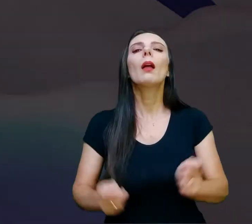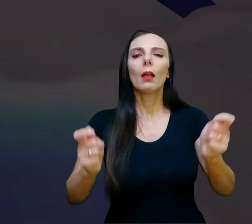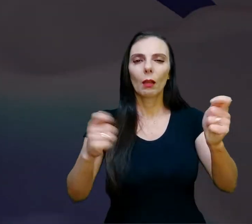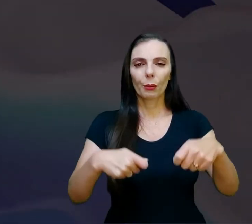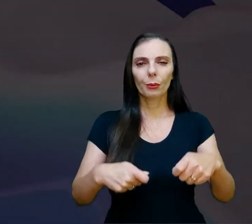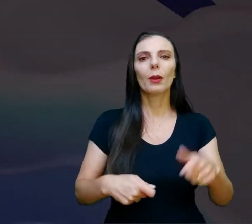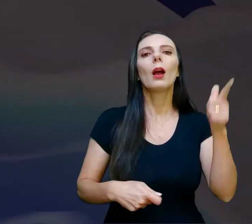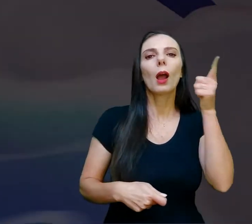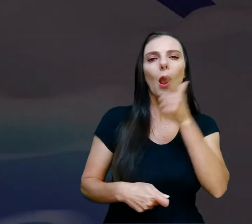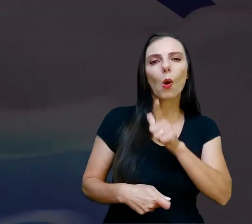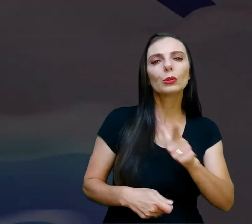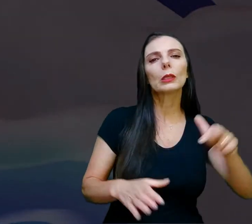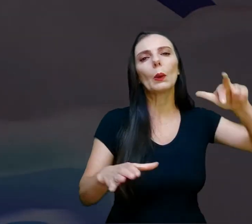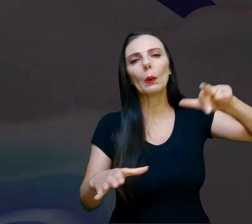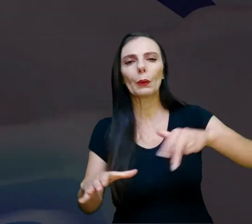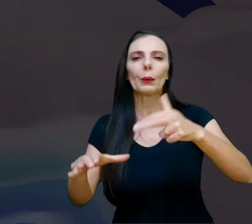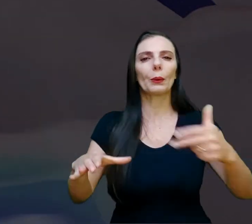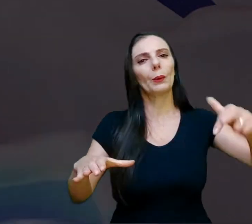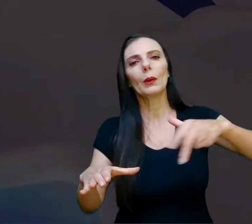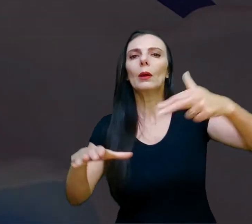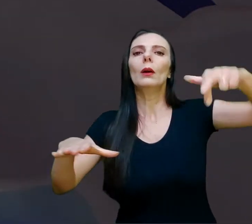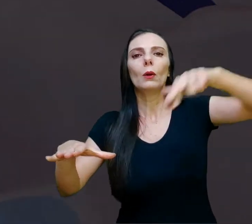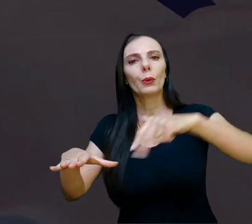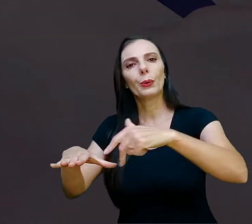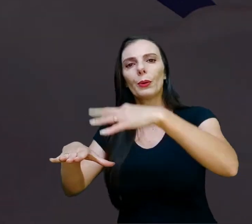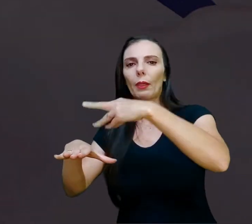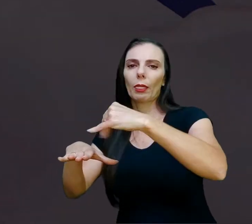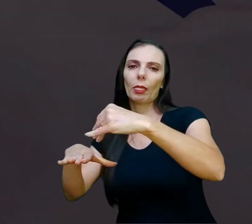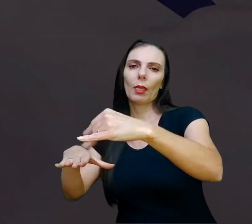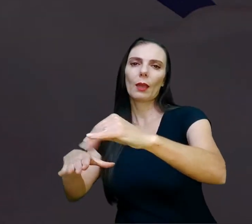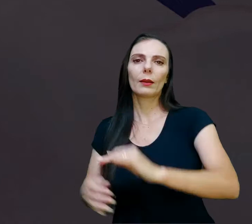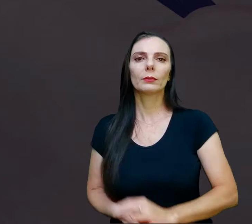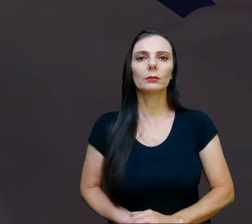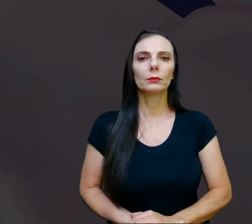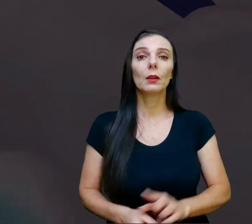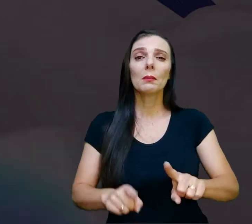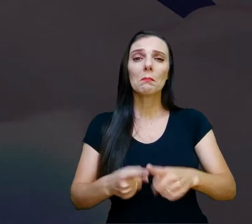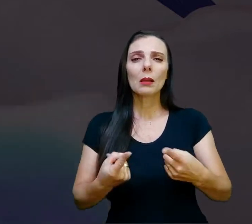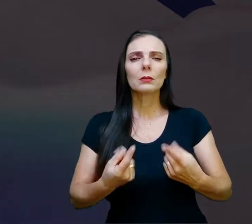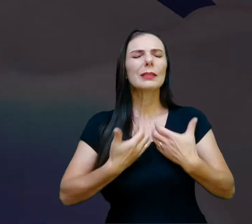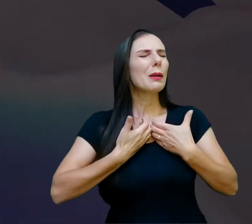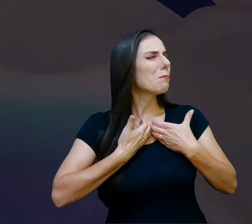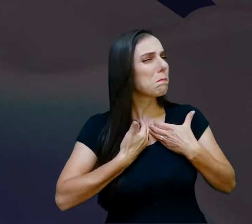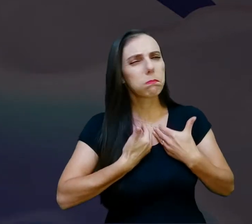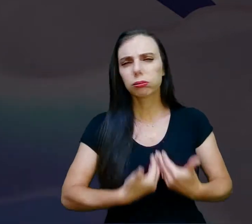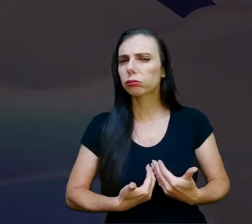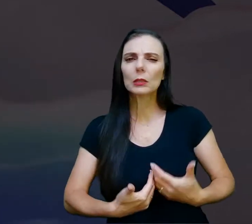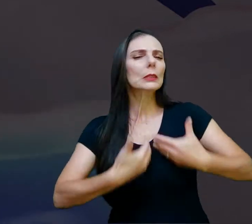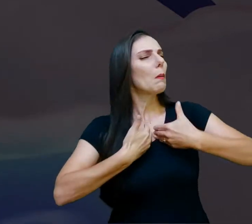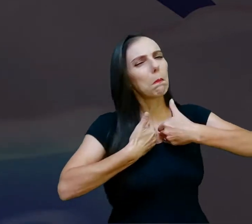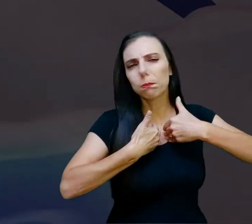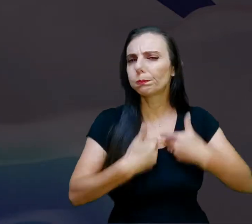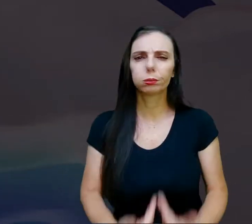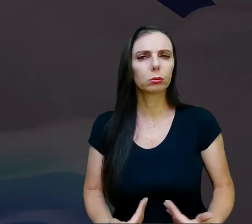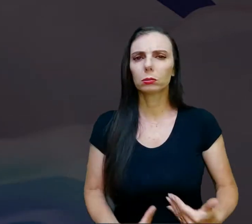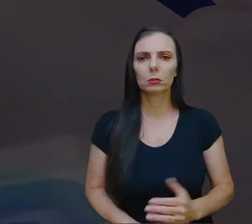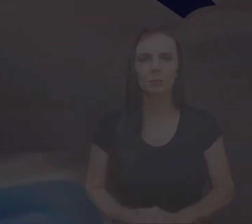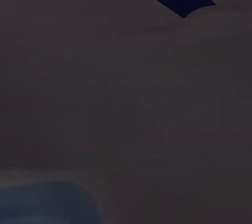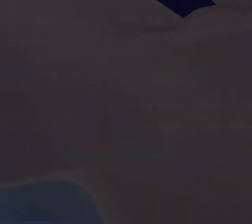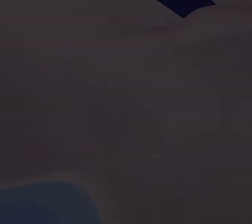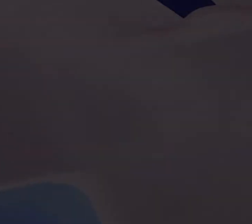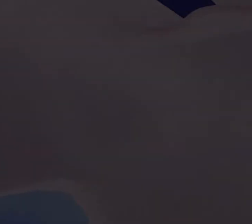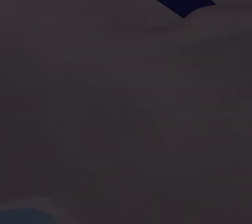Por fim, a correnteza o ajudou a chegar em terra firme, mas ele estava muito, muito